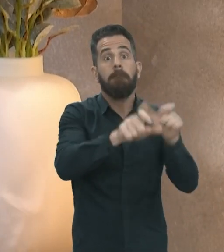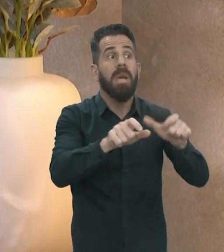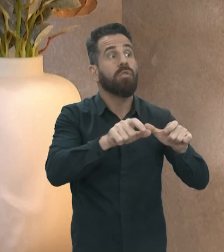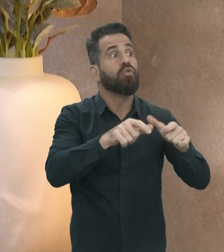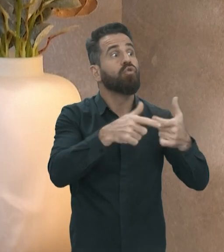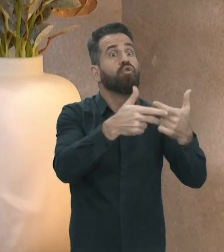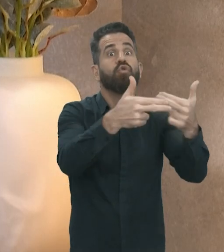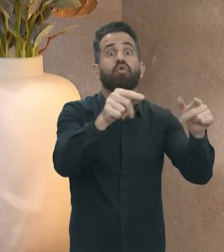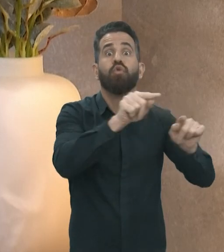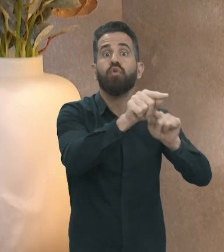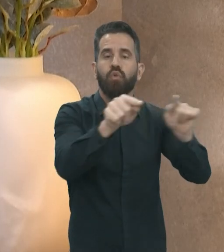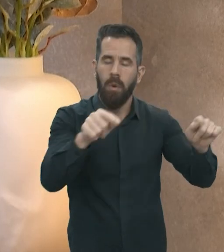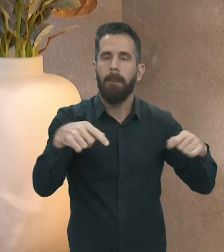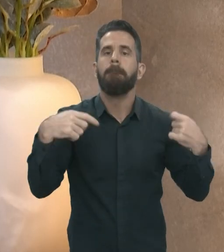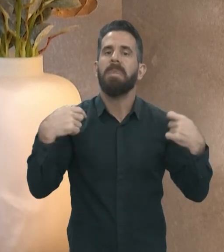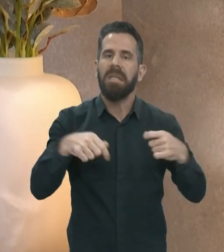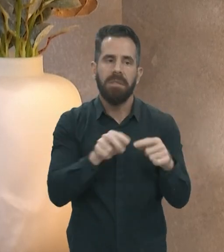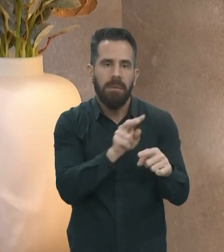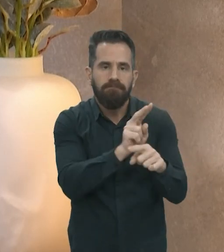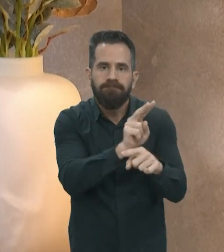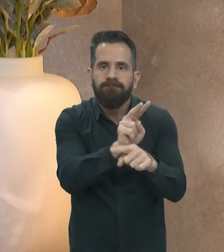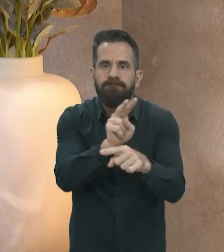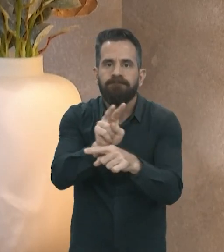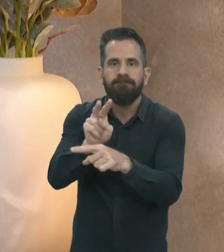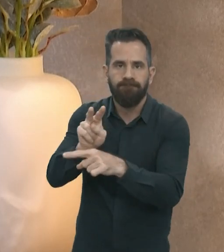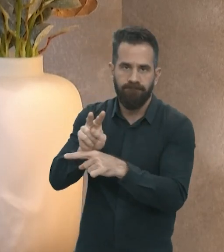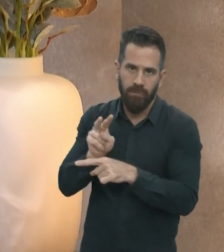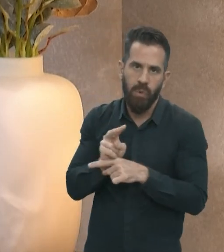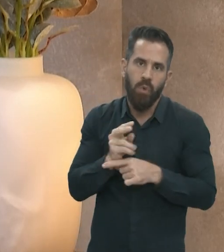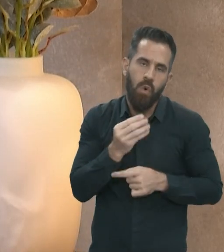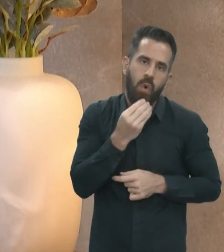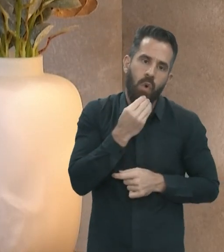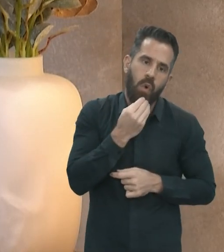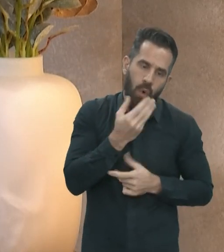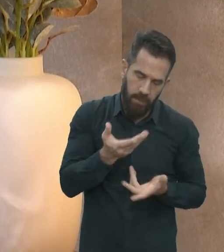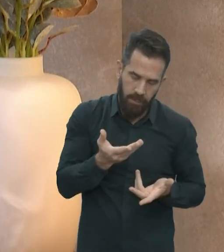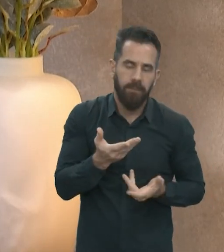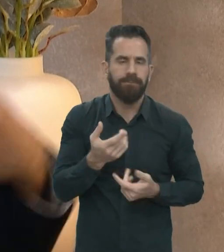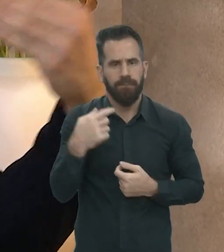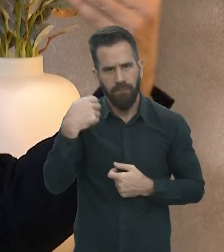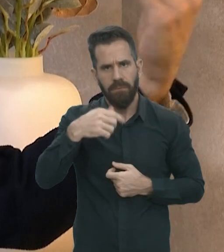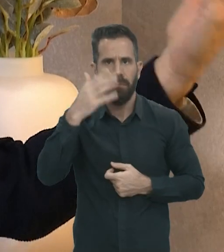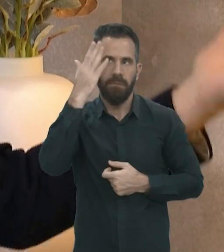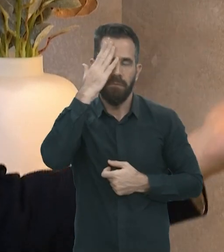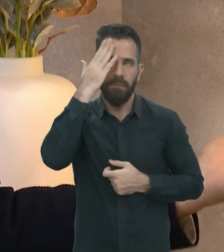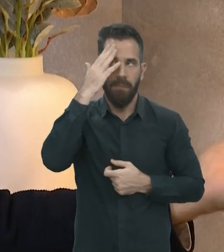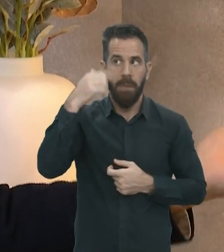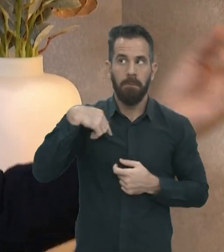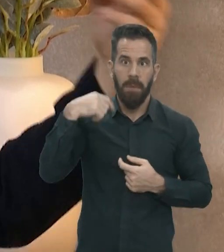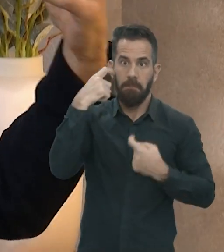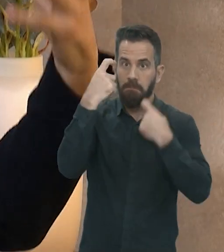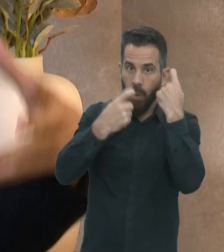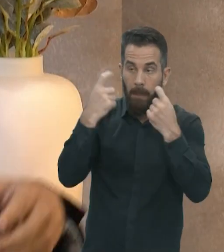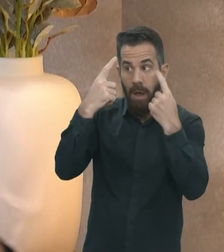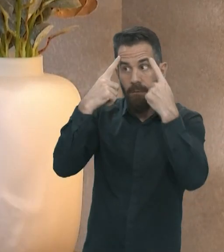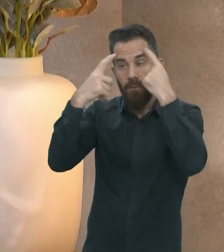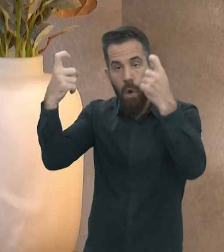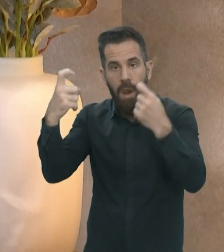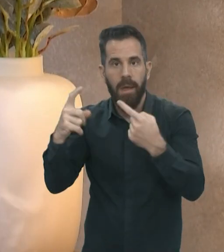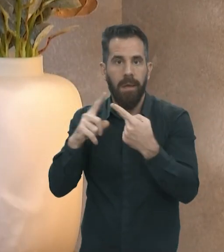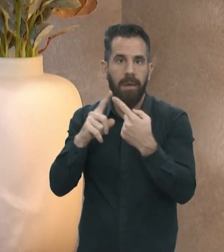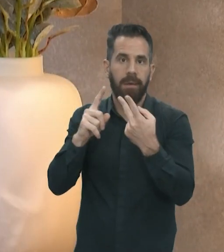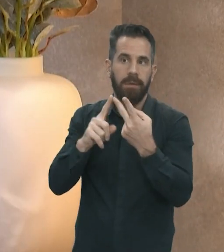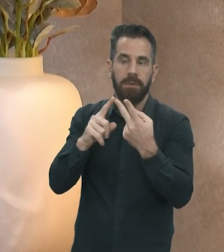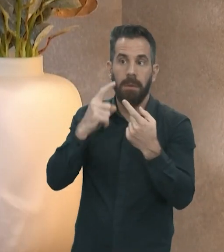de um cuidado e de uma atenção que, claro, nós temos que nos preocupar com a violência, temos que nos preocupar com os